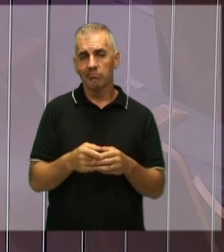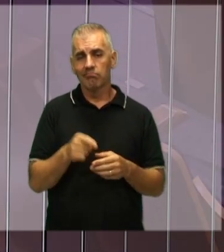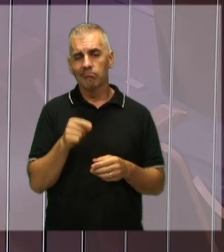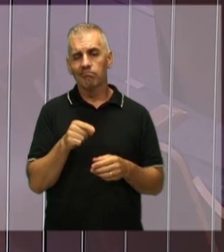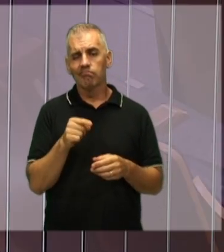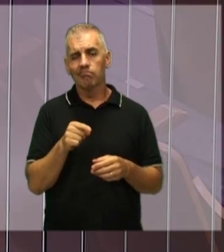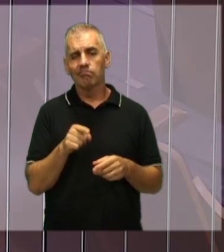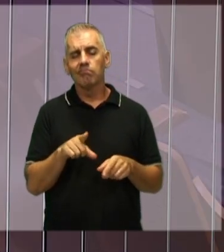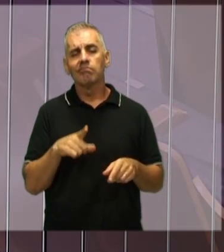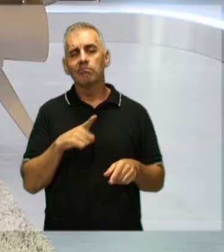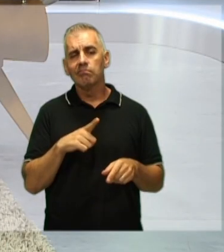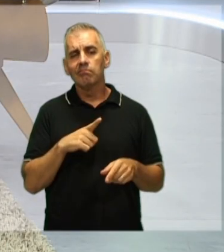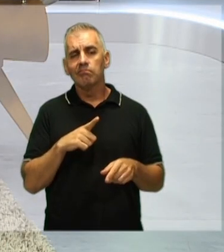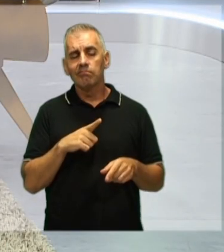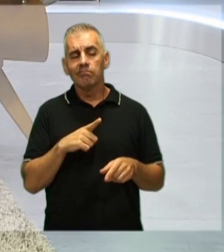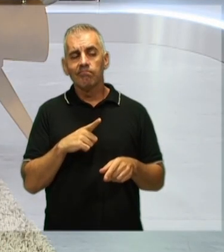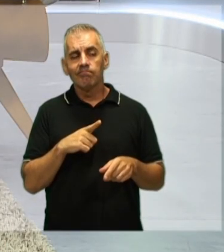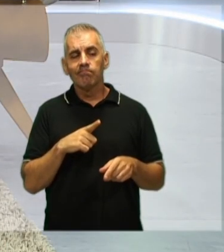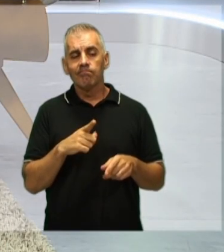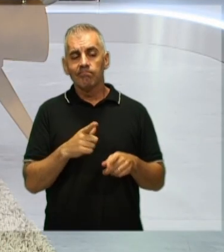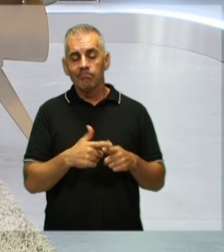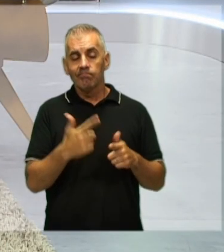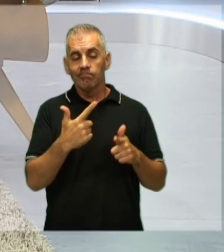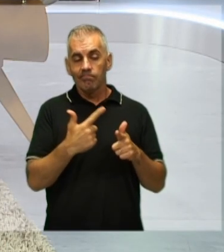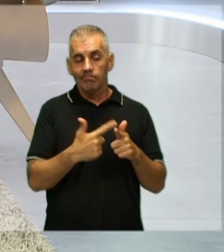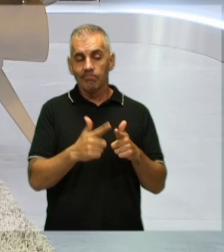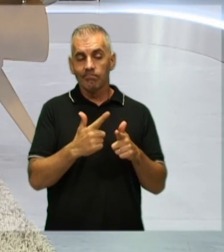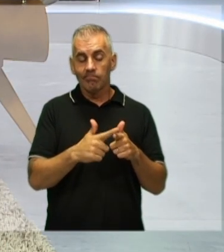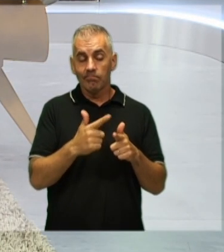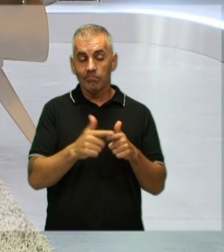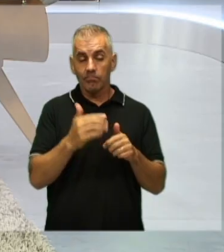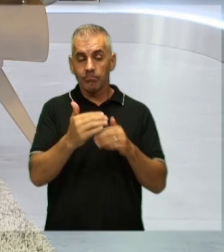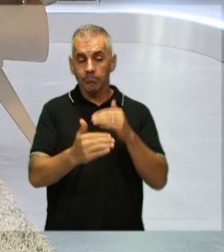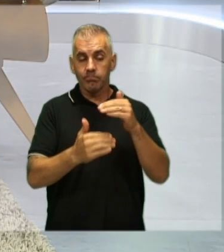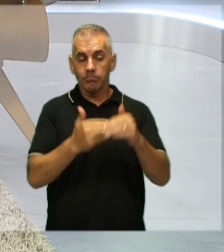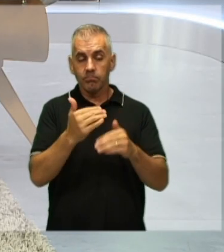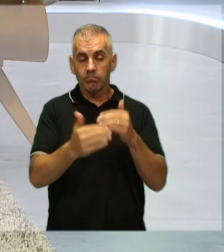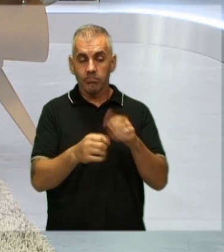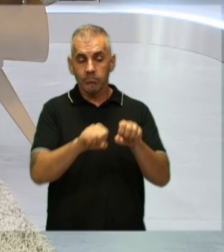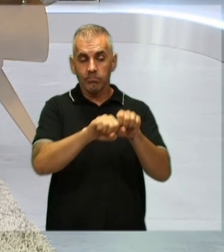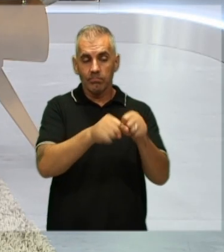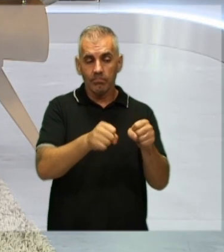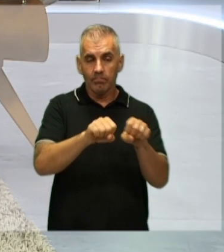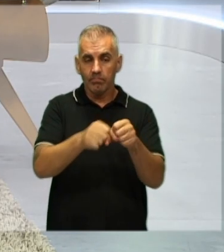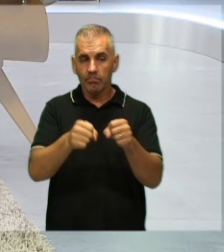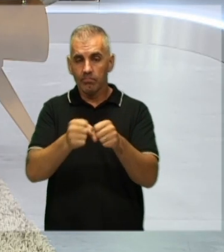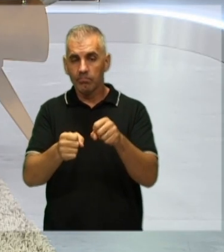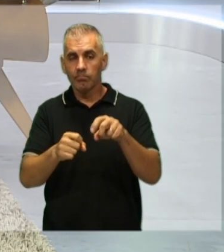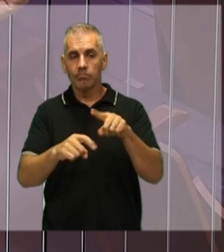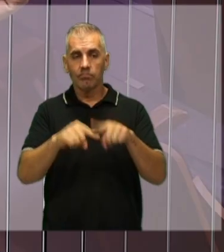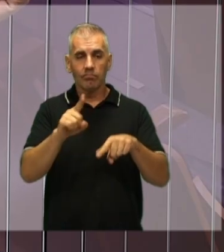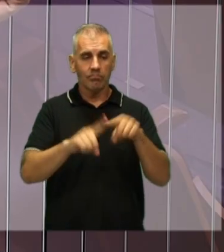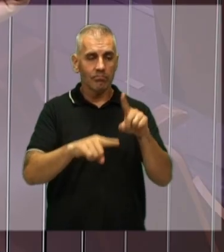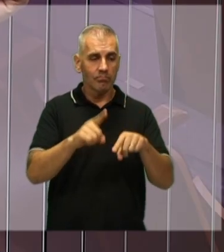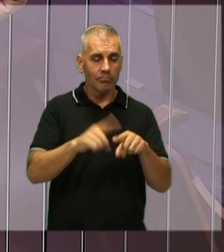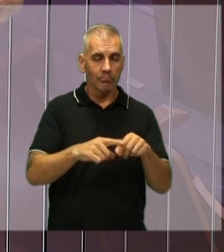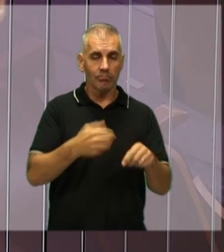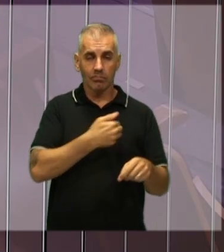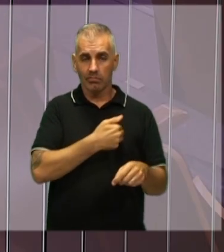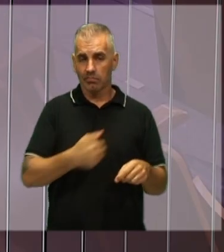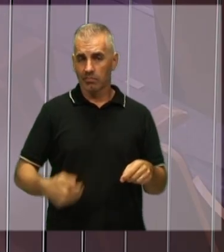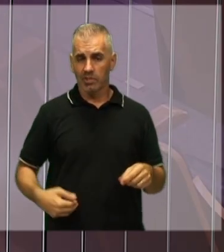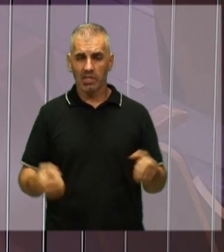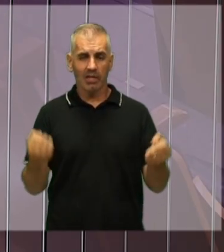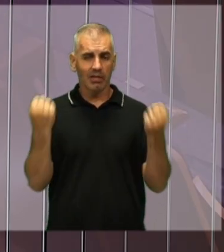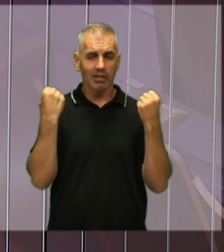acaba acentuando com o crescimento acelerado e desgastando os equipamentos públicos. Seja de academia, né, ao